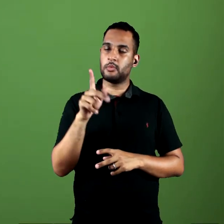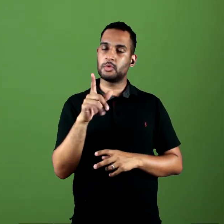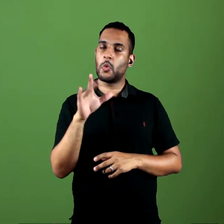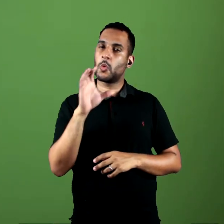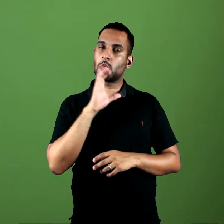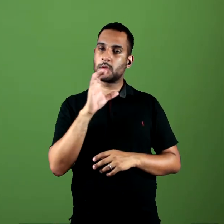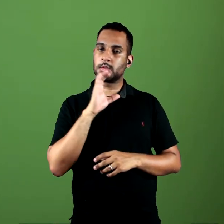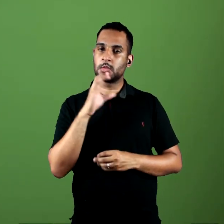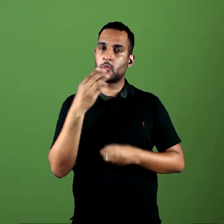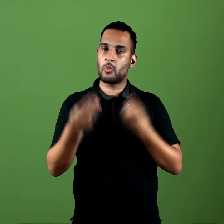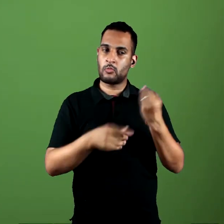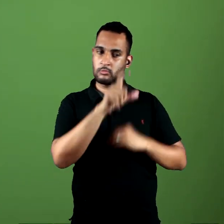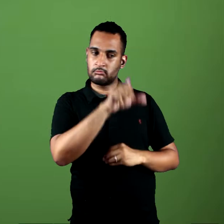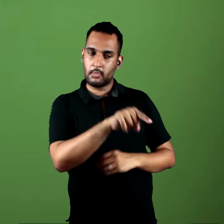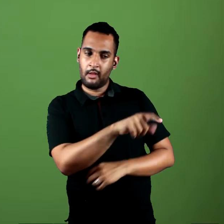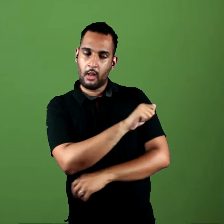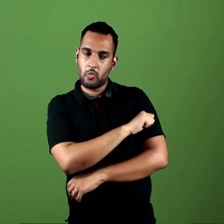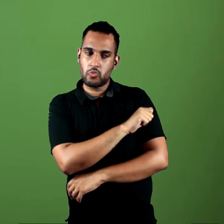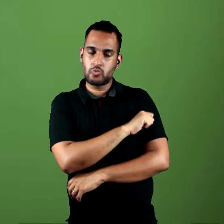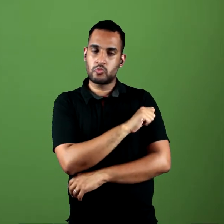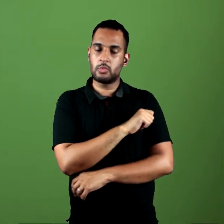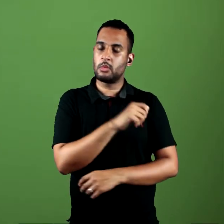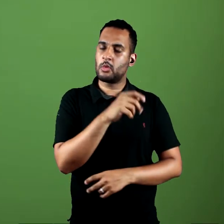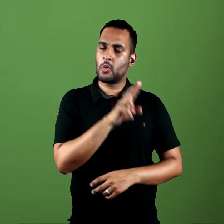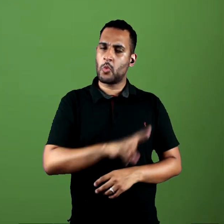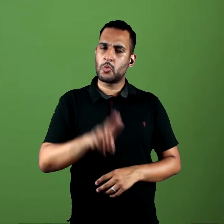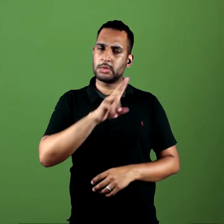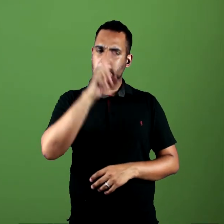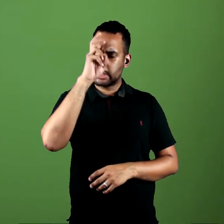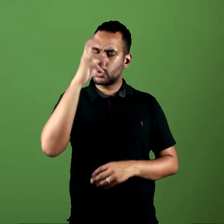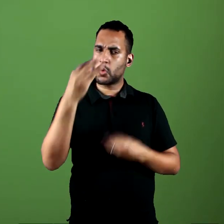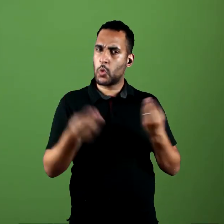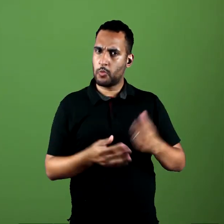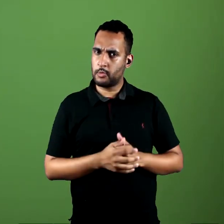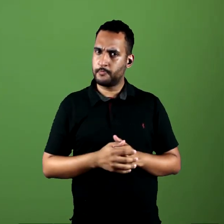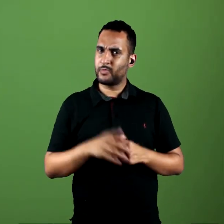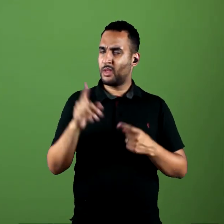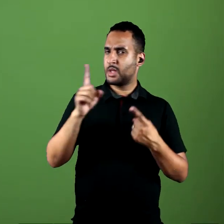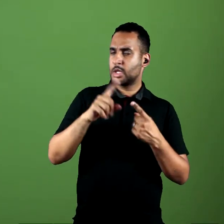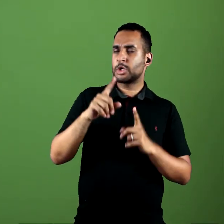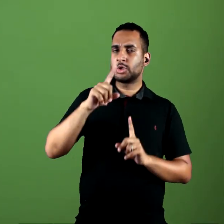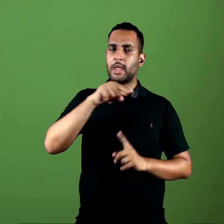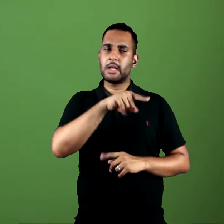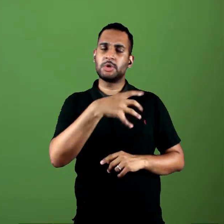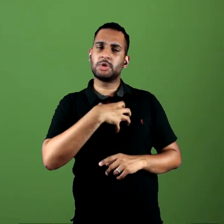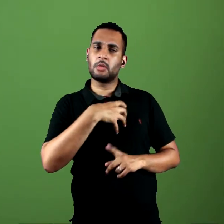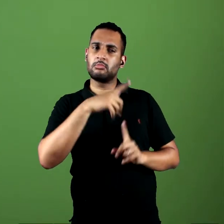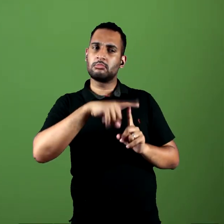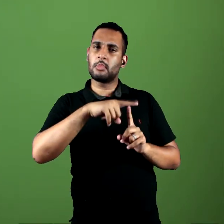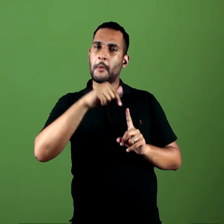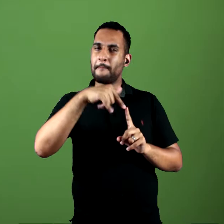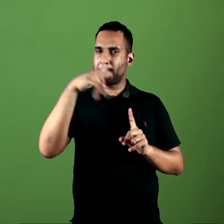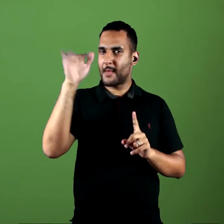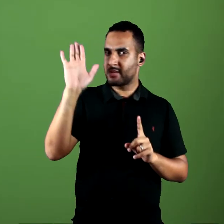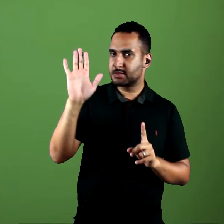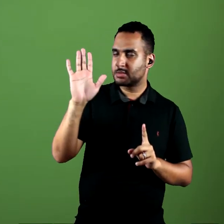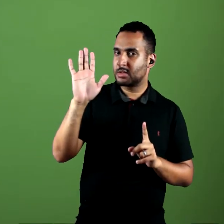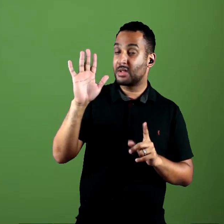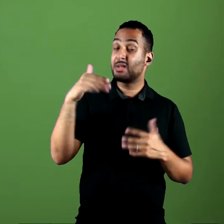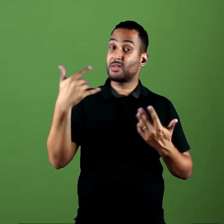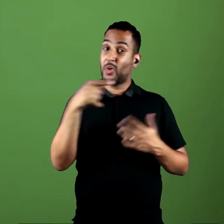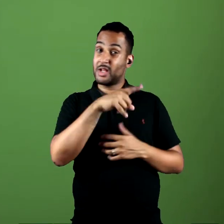como o estudante usa a inteligência. Se ele for analítico, provavelmente terá dificuldades